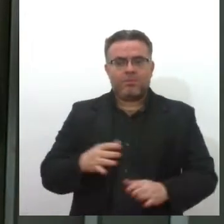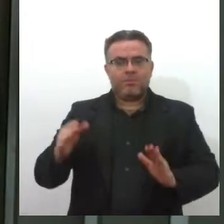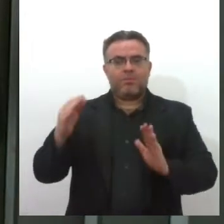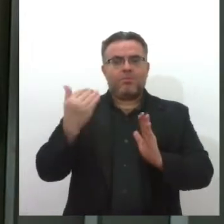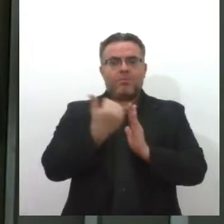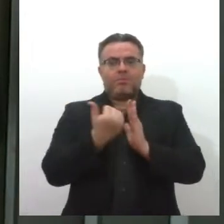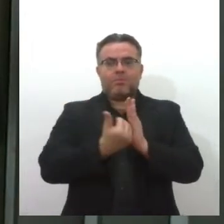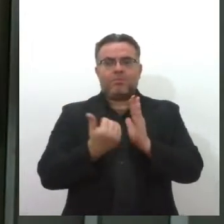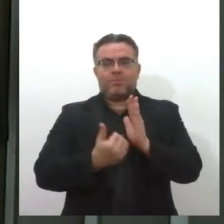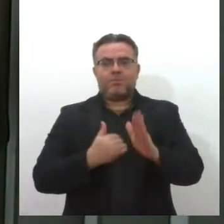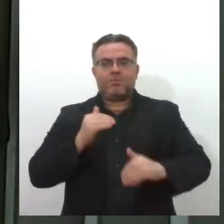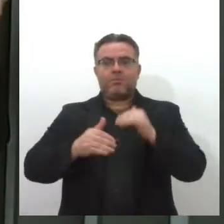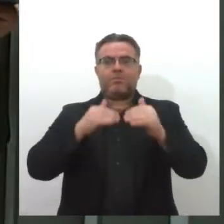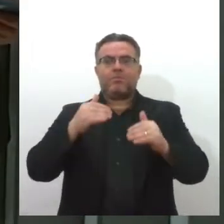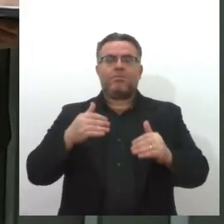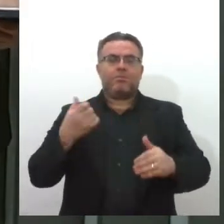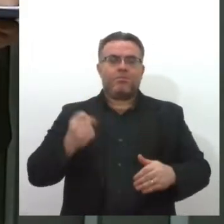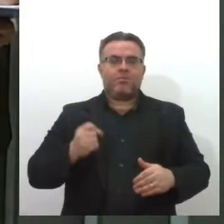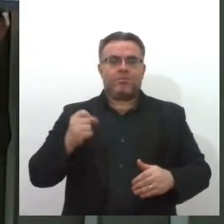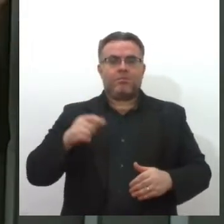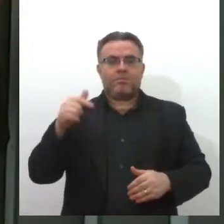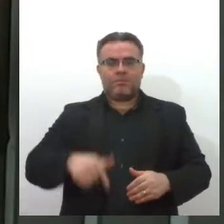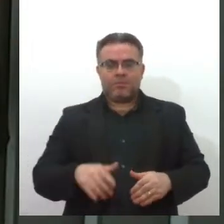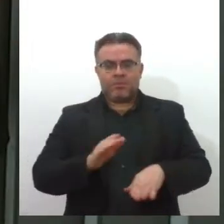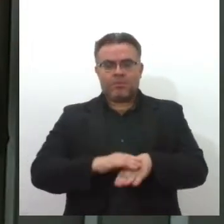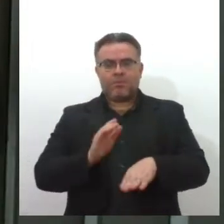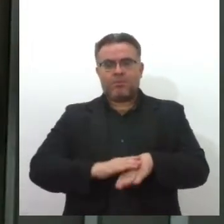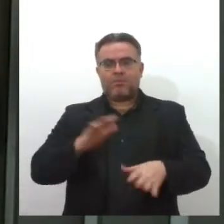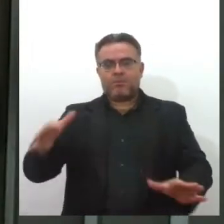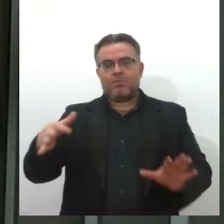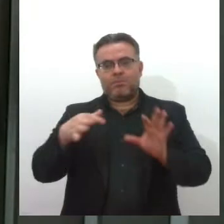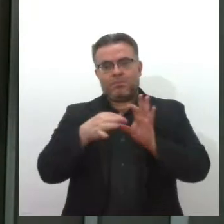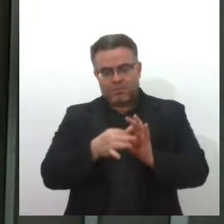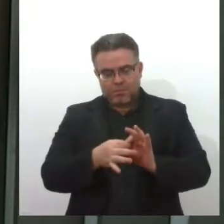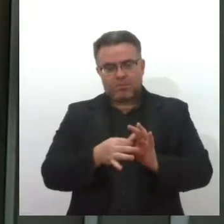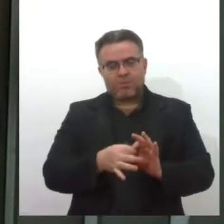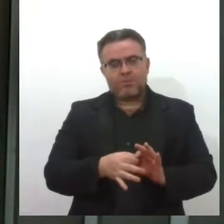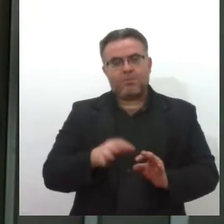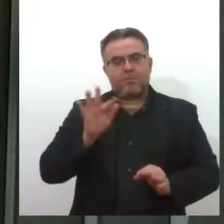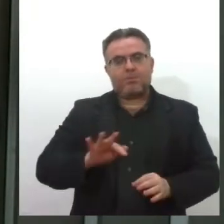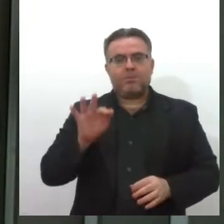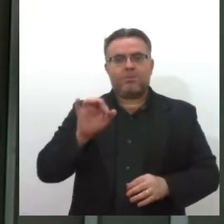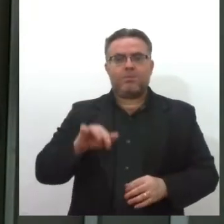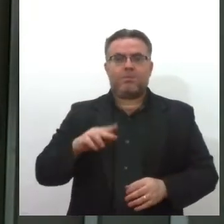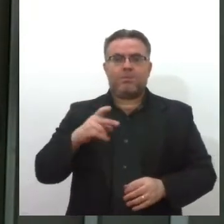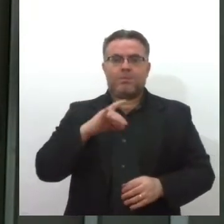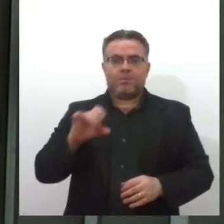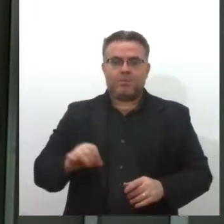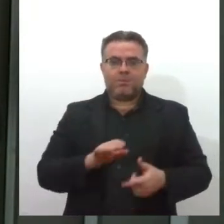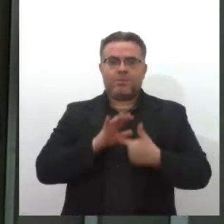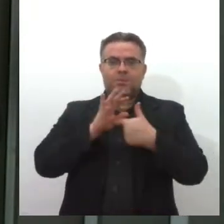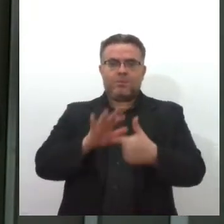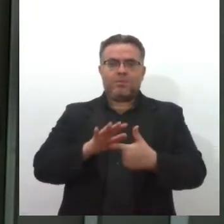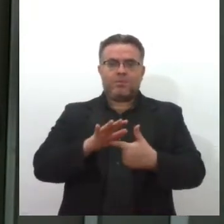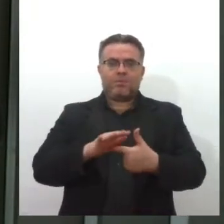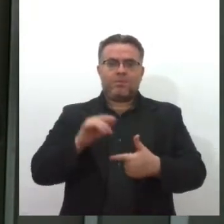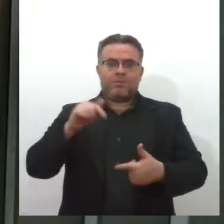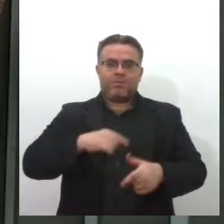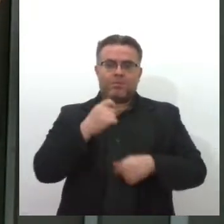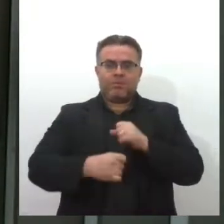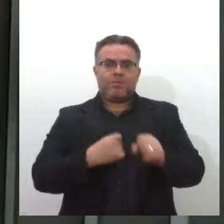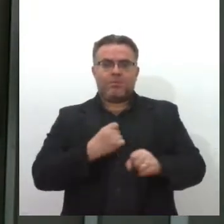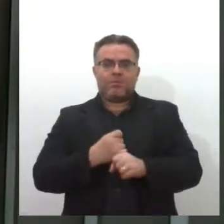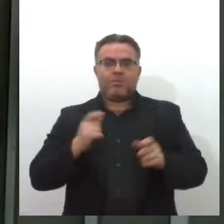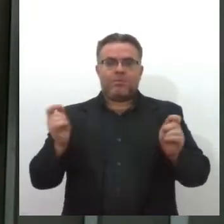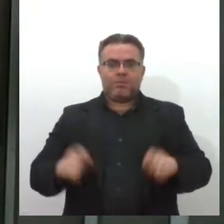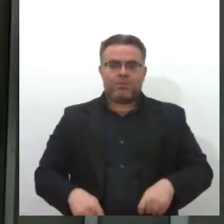de Sergipe, iniciativa da Alese em parceria com a Fundação Dom Cabral, também foi apresentado à população este ano. E para